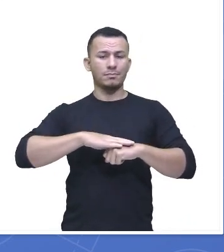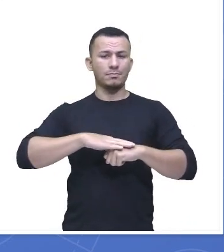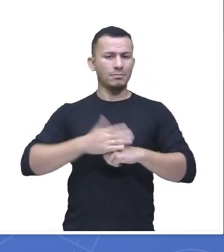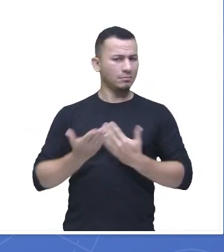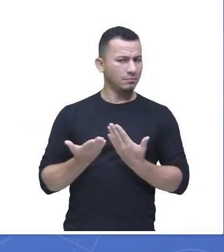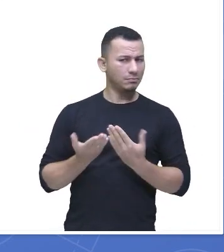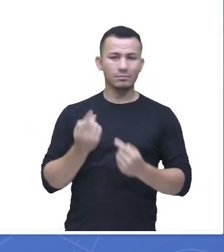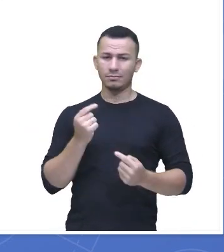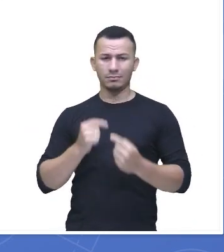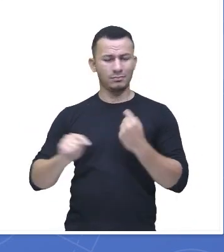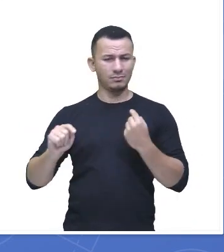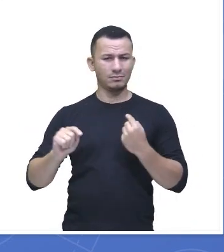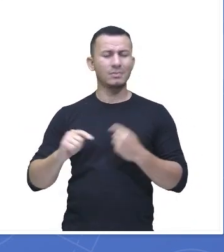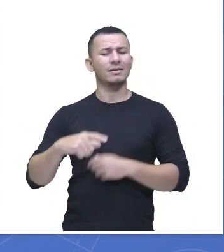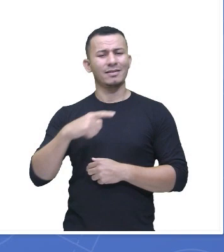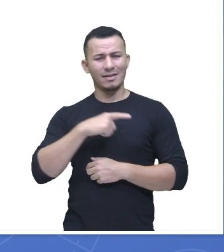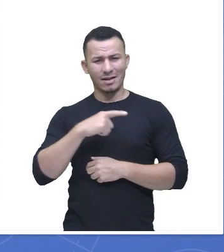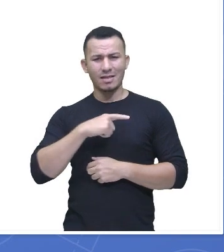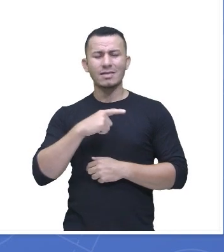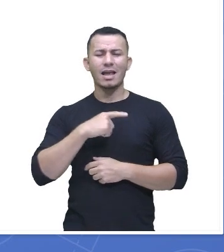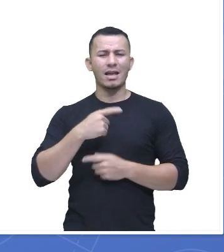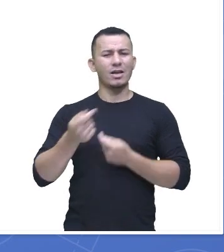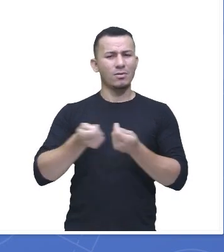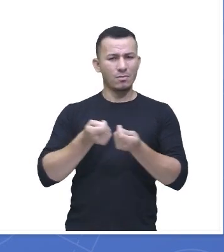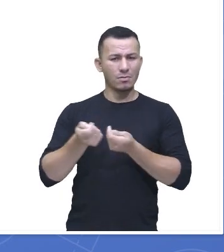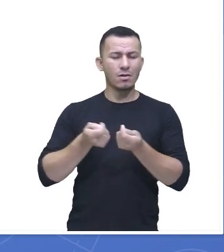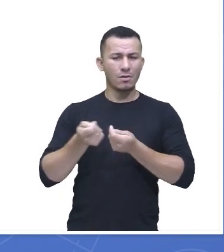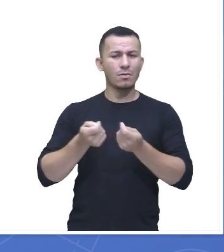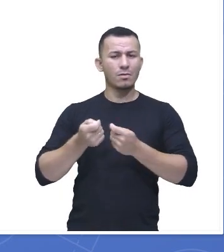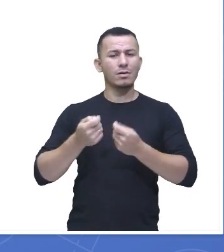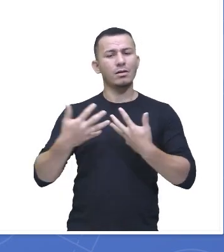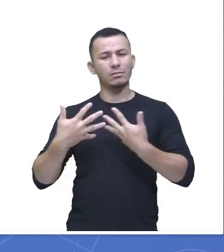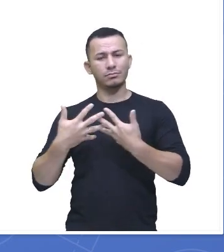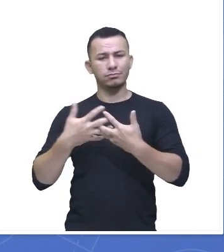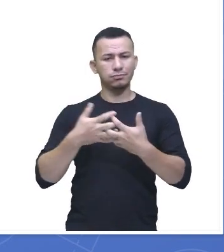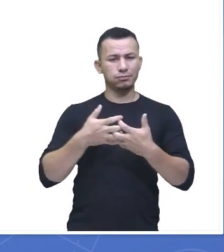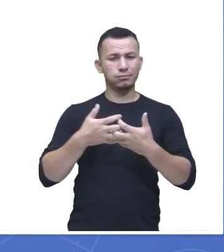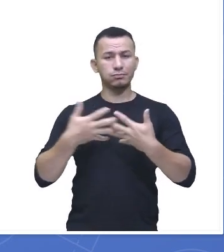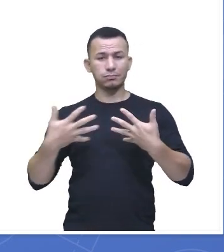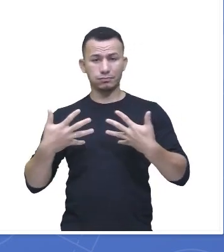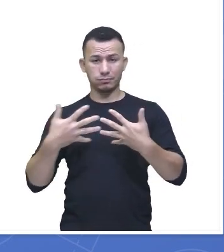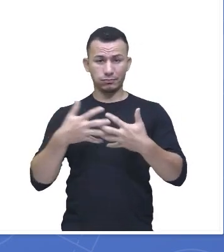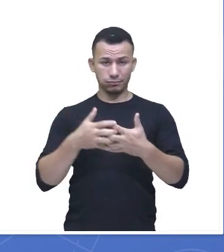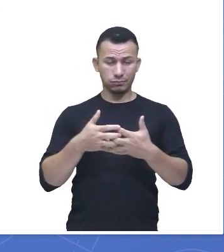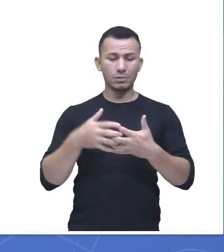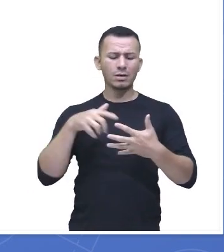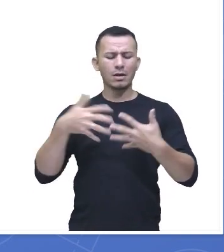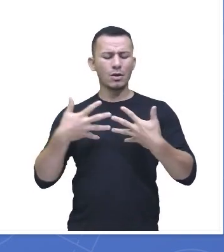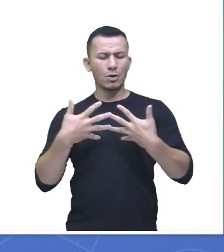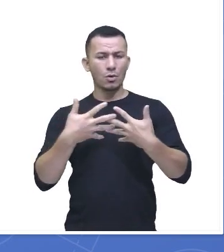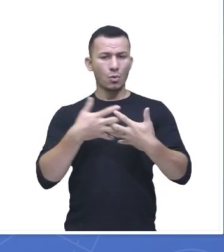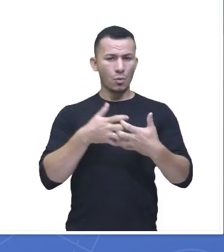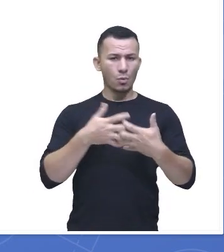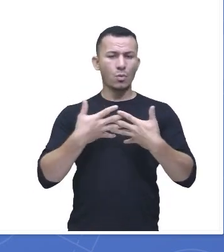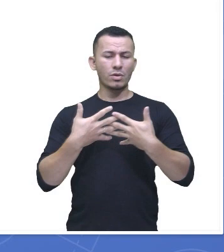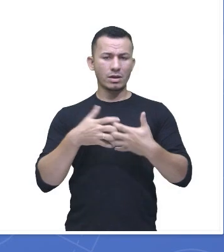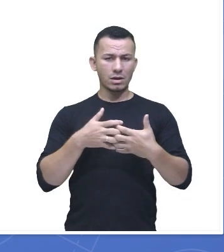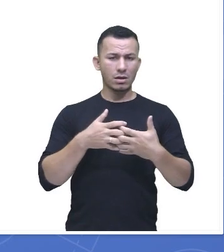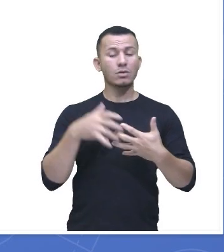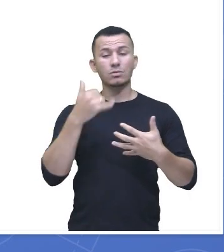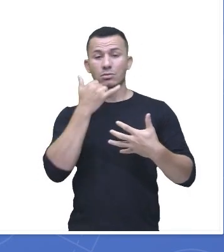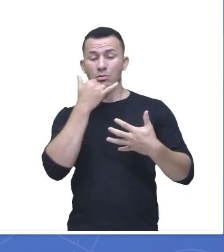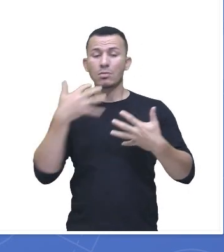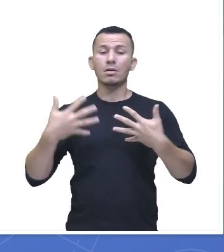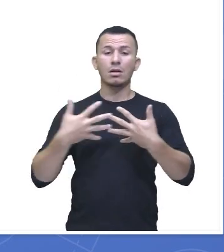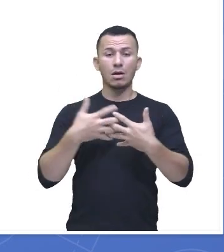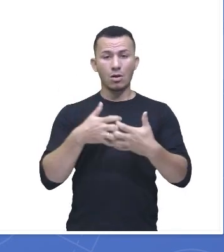essa, porque ele apresenta, sim, contração. Na verdade, é uma contração voluntária, ou seja, a gente